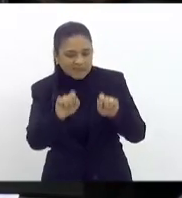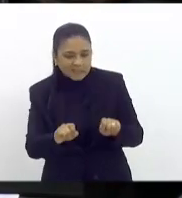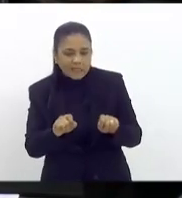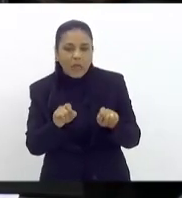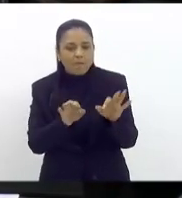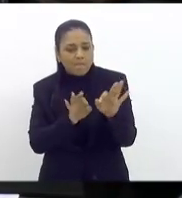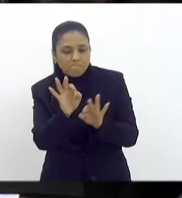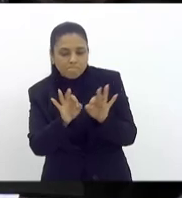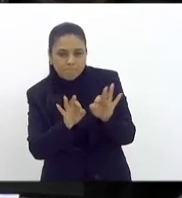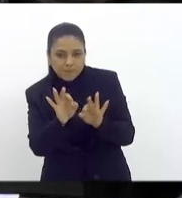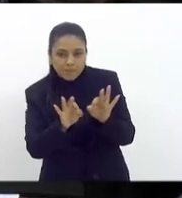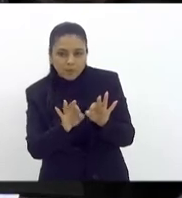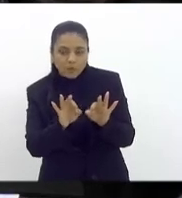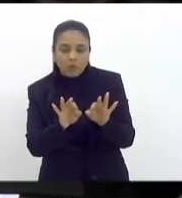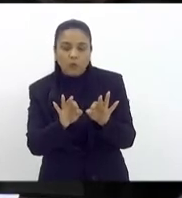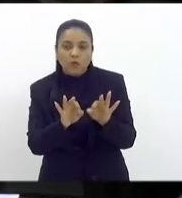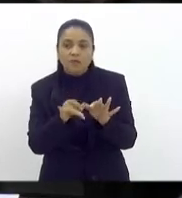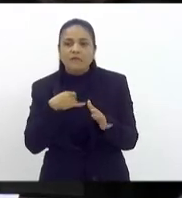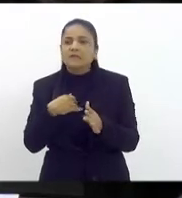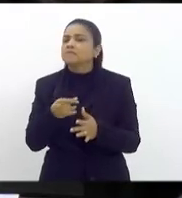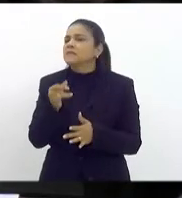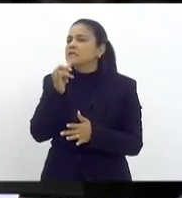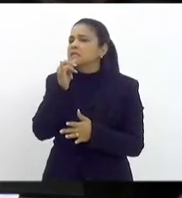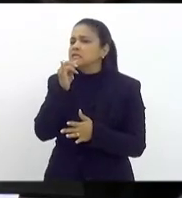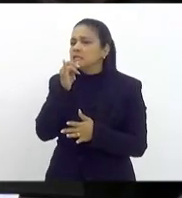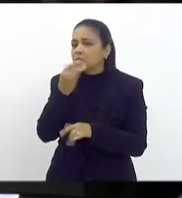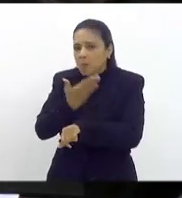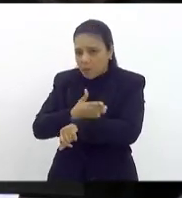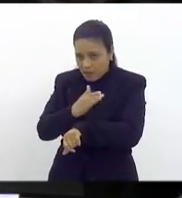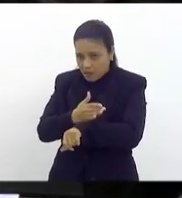Então, deixa eu dar um exemplo aqui, então, prático. Pois não.